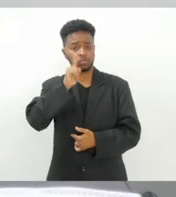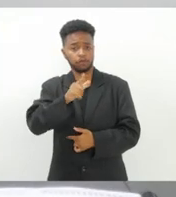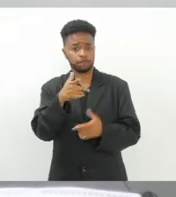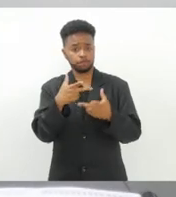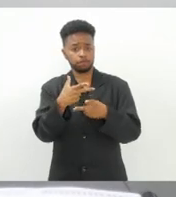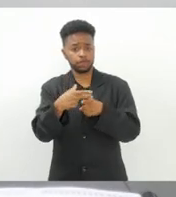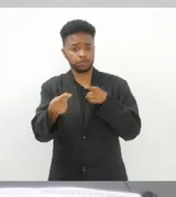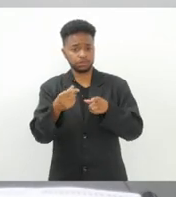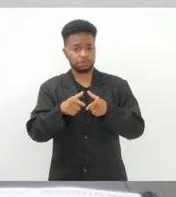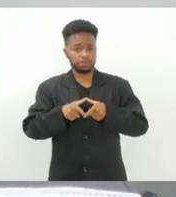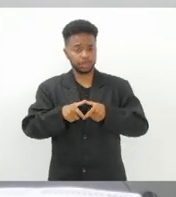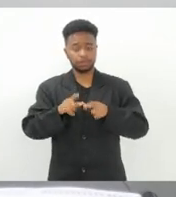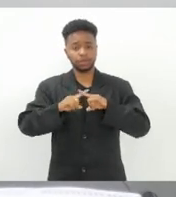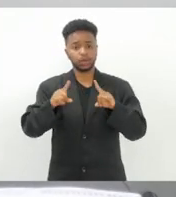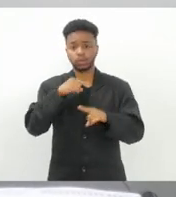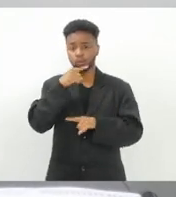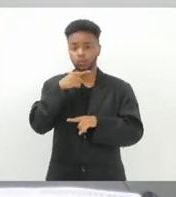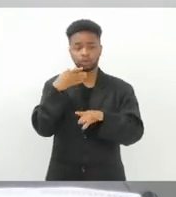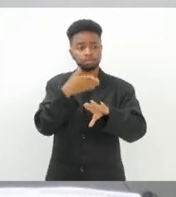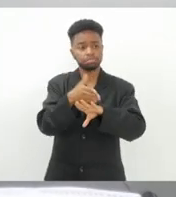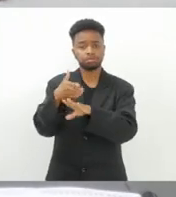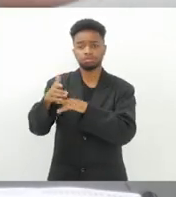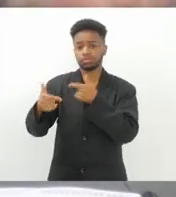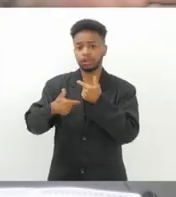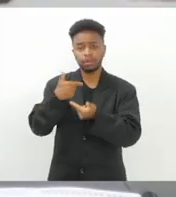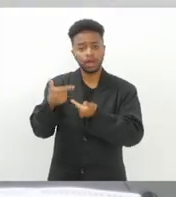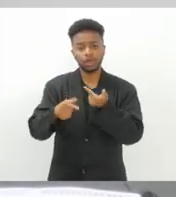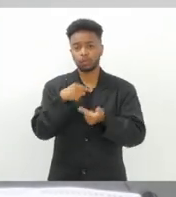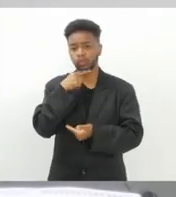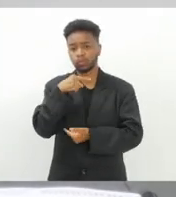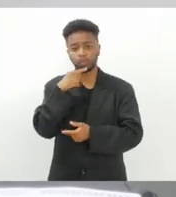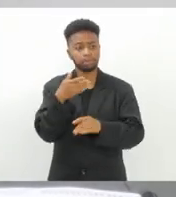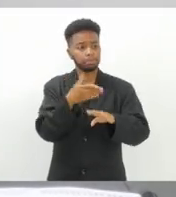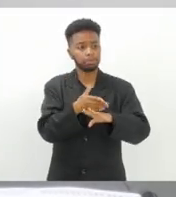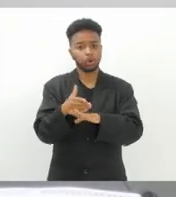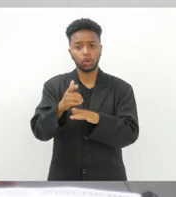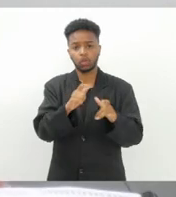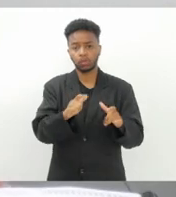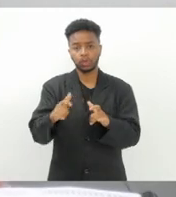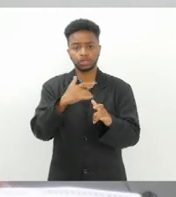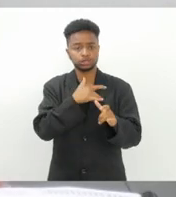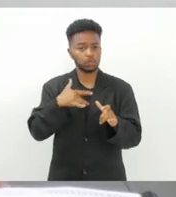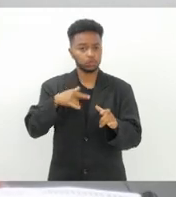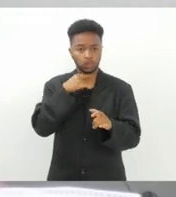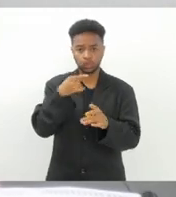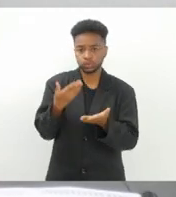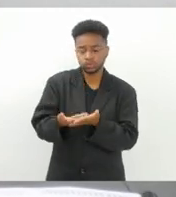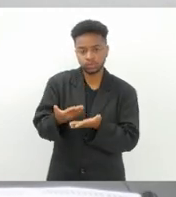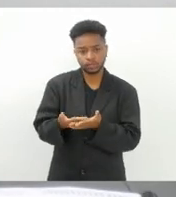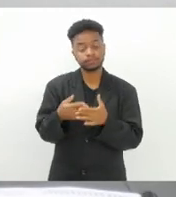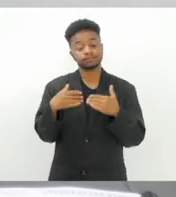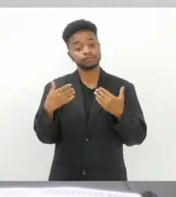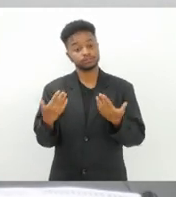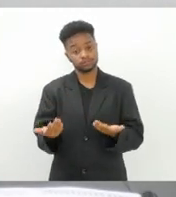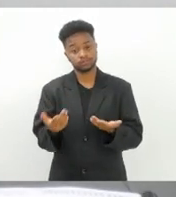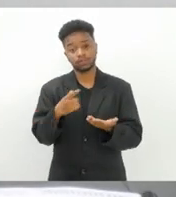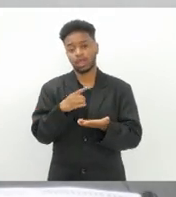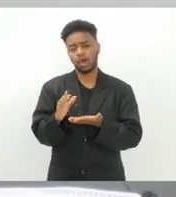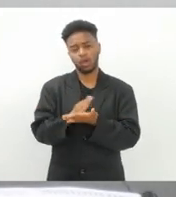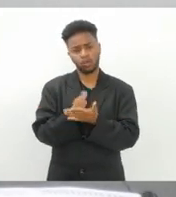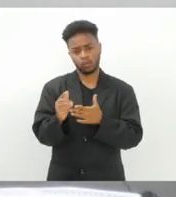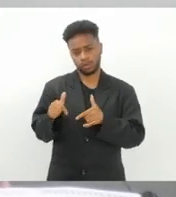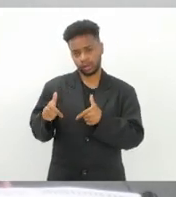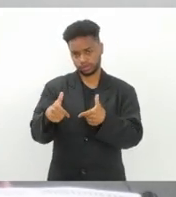conseguir chegar no trabalho, chegar no estudo, chegar no equipamento de saúde? Essa foi algumas, nós